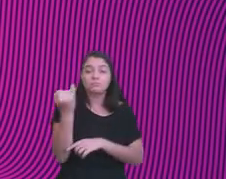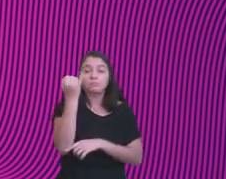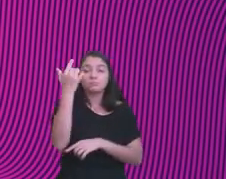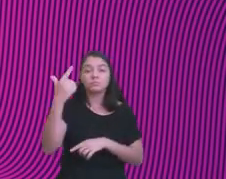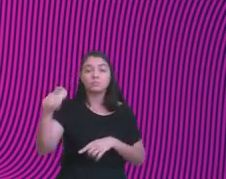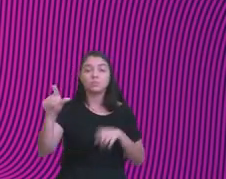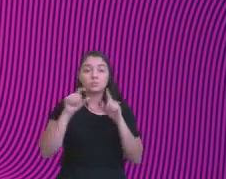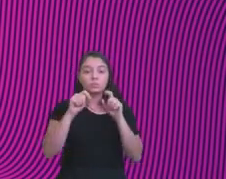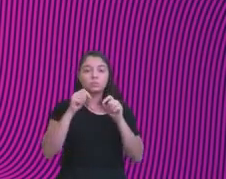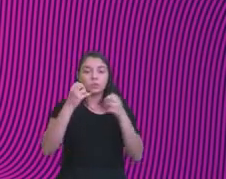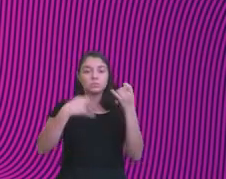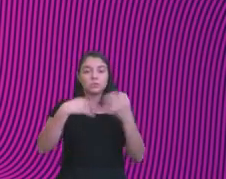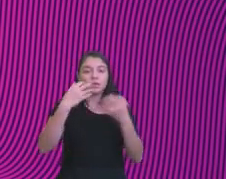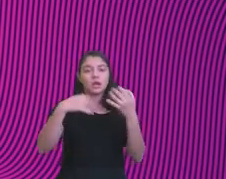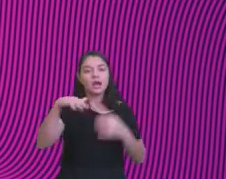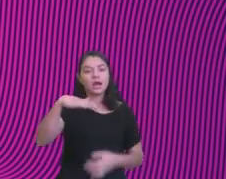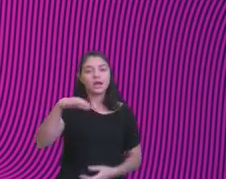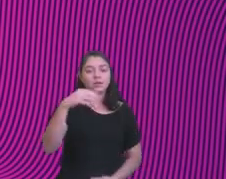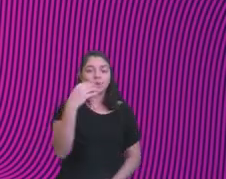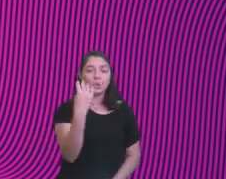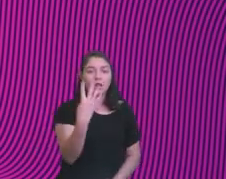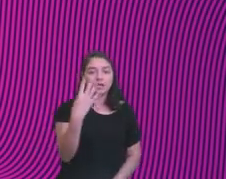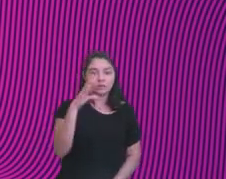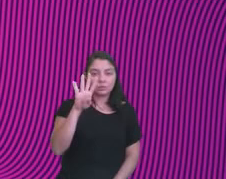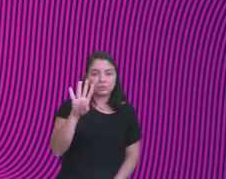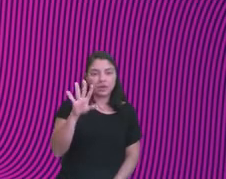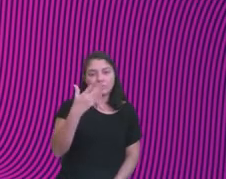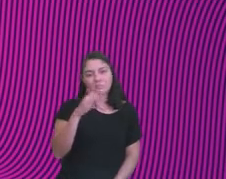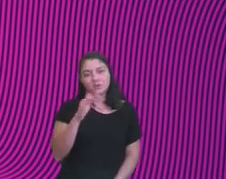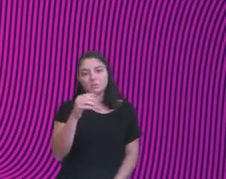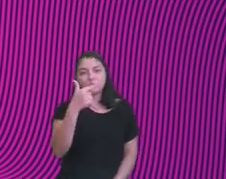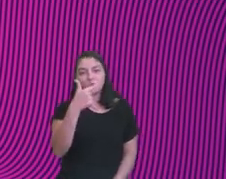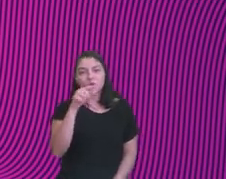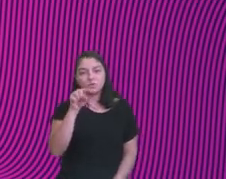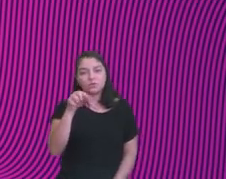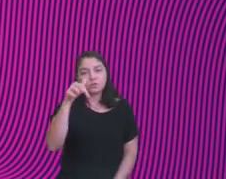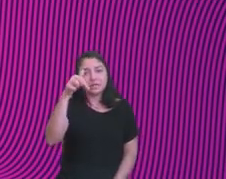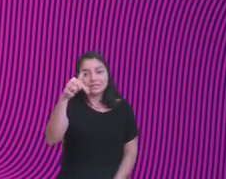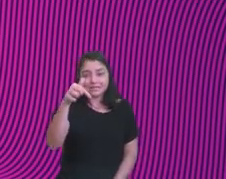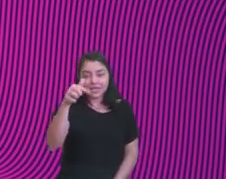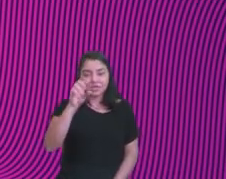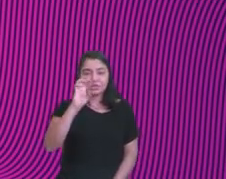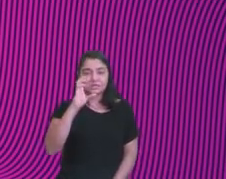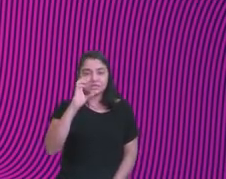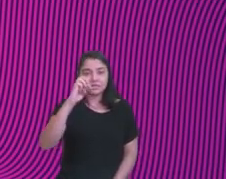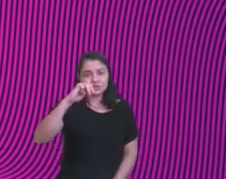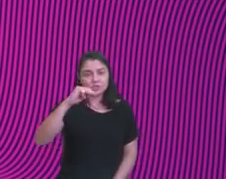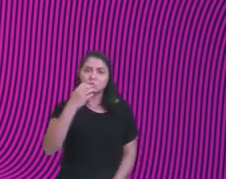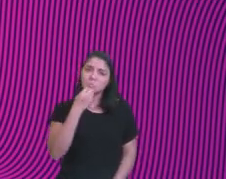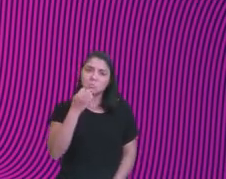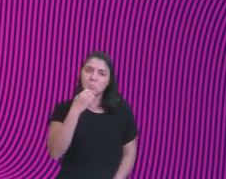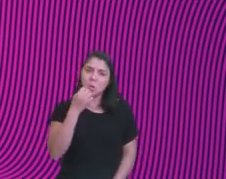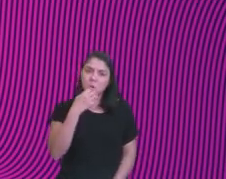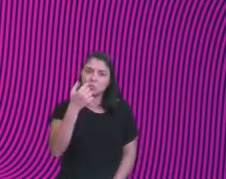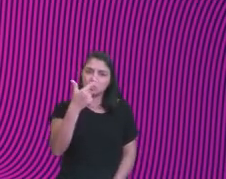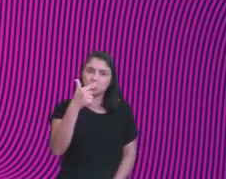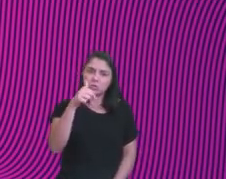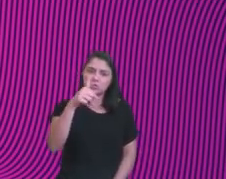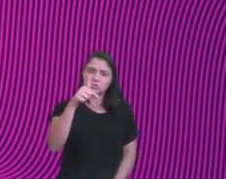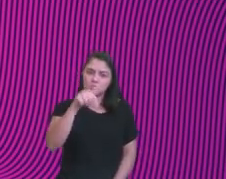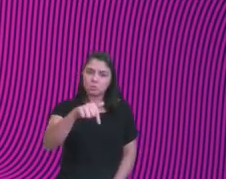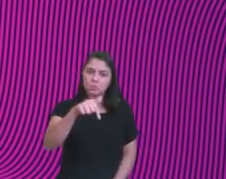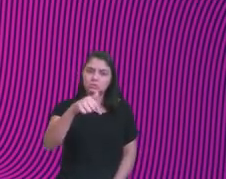tem 2,7 centímetros, apesar de um tamanho super adequado para o tratamento, ela é relativamente mais